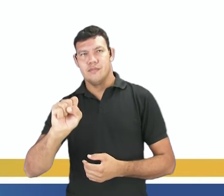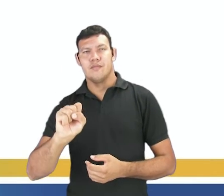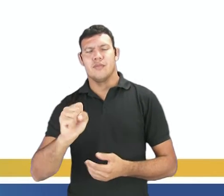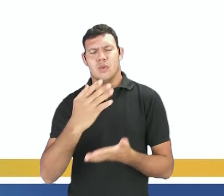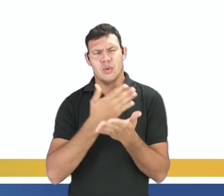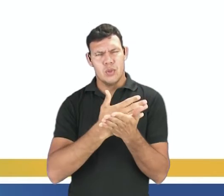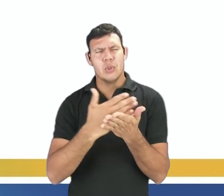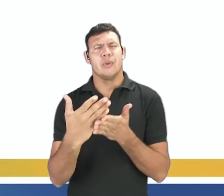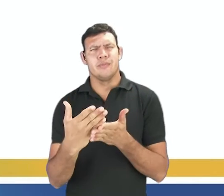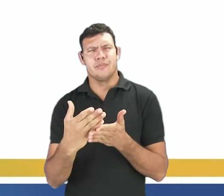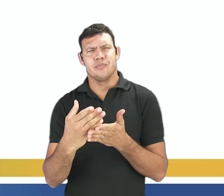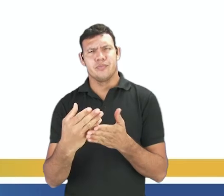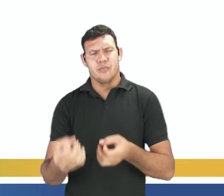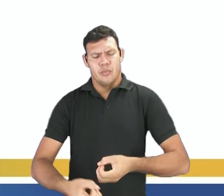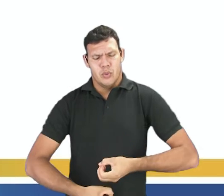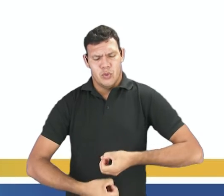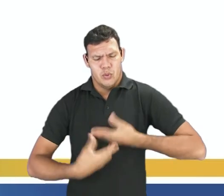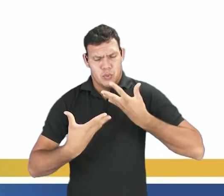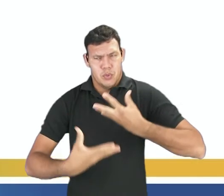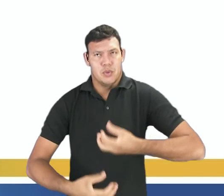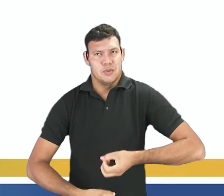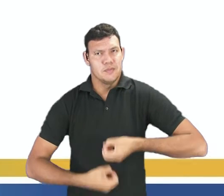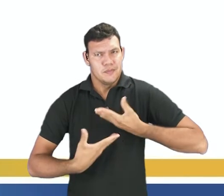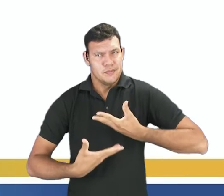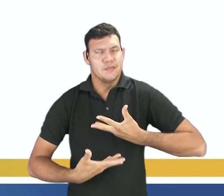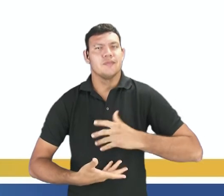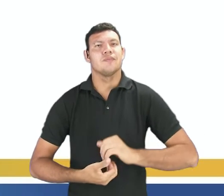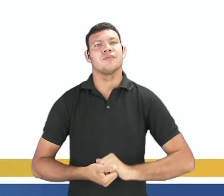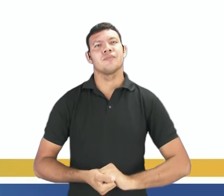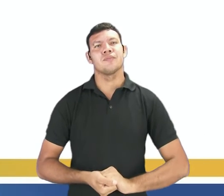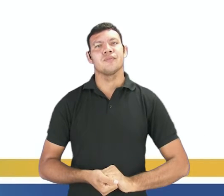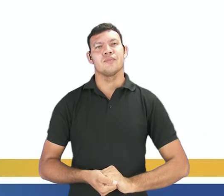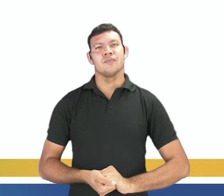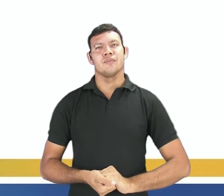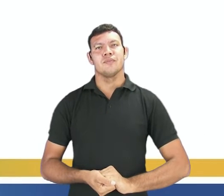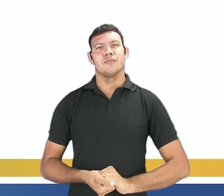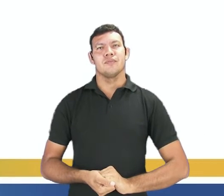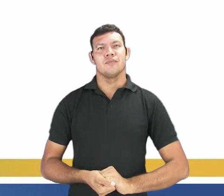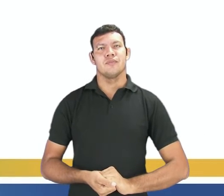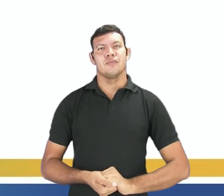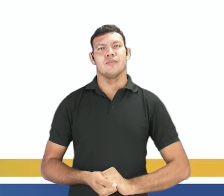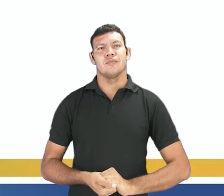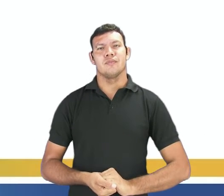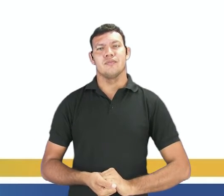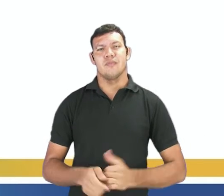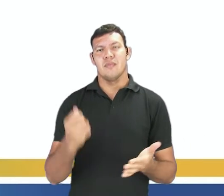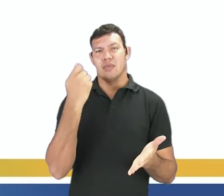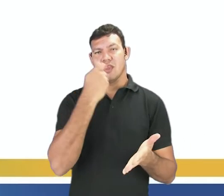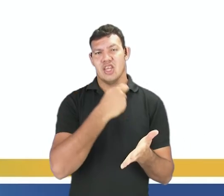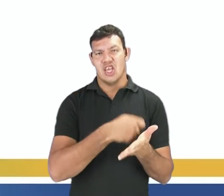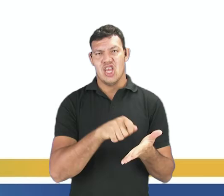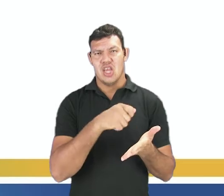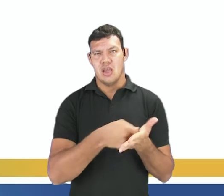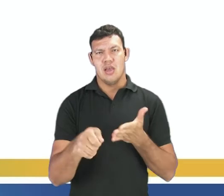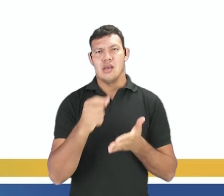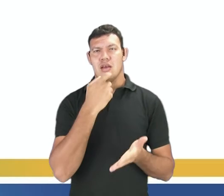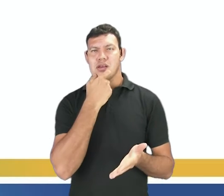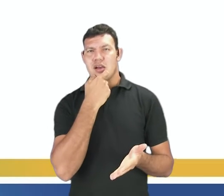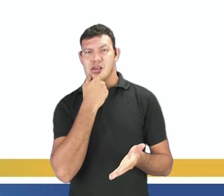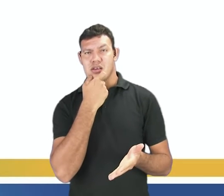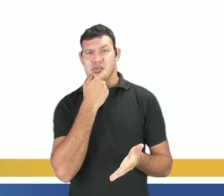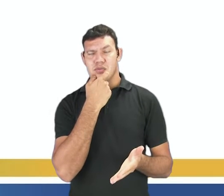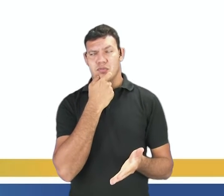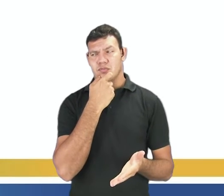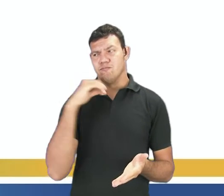no comecinho o reported speech, que nós vimos, né? Don't write in English, they said. Não escrevam em inglês, eles